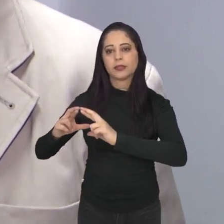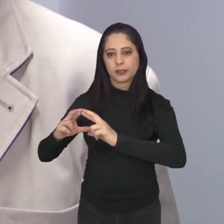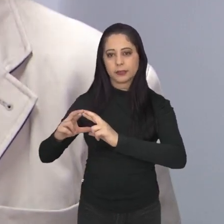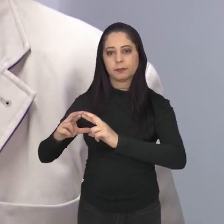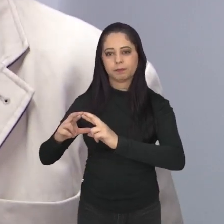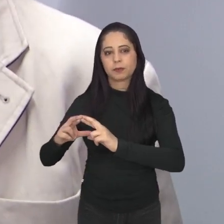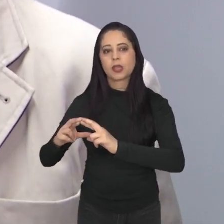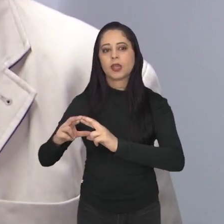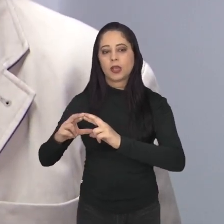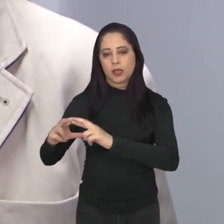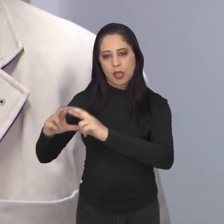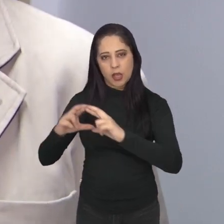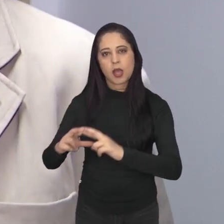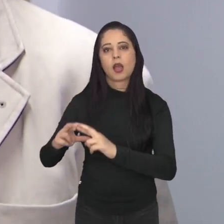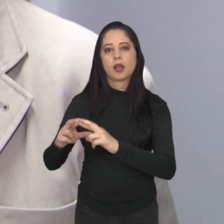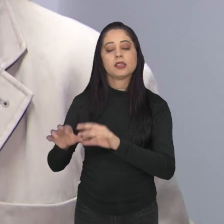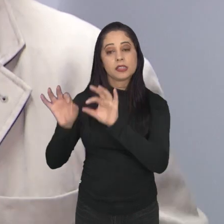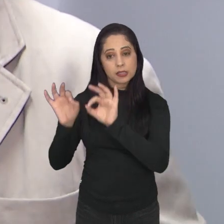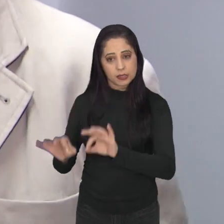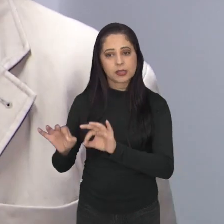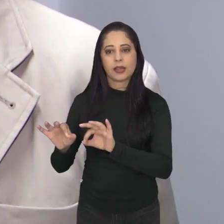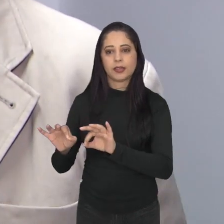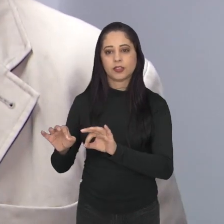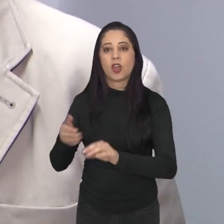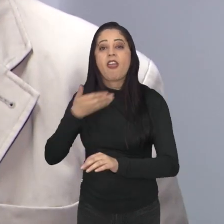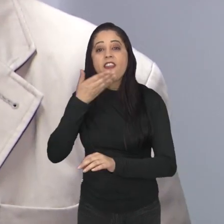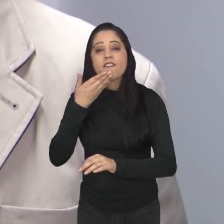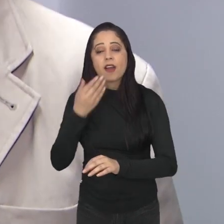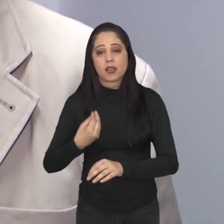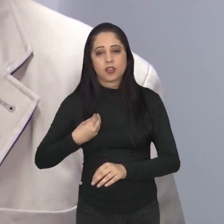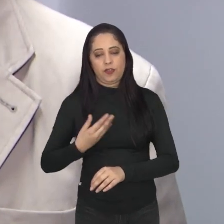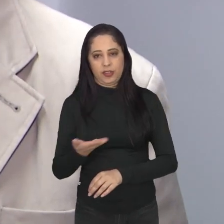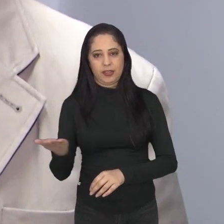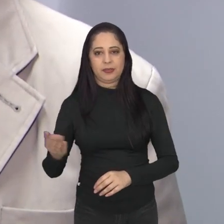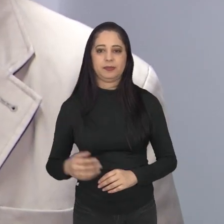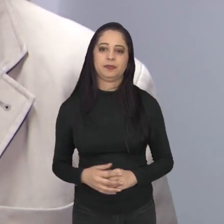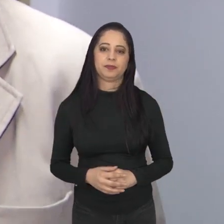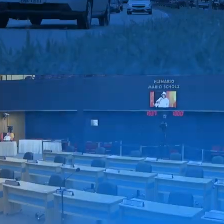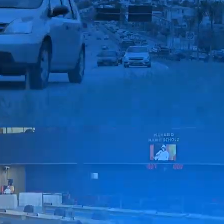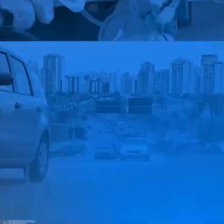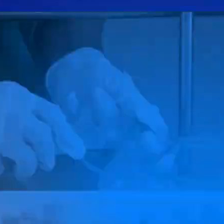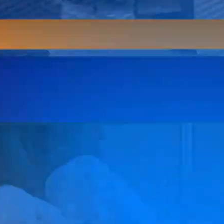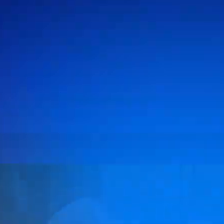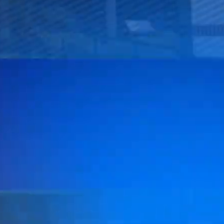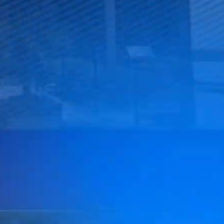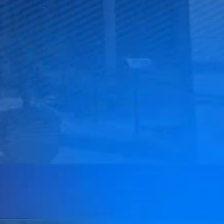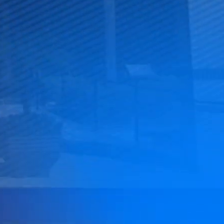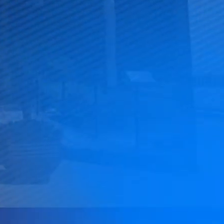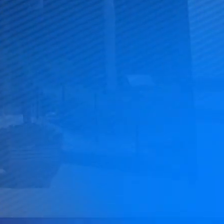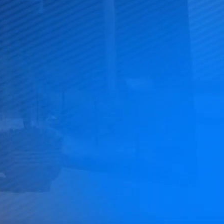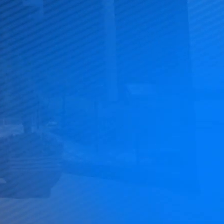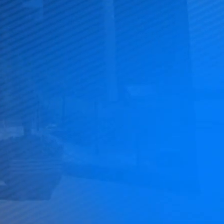separação essa destinação adequada para que Facilite a vida dessas pessoas também